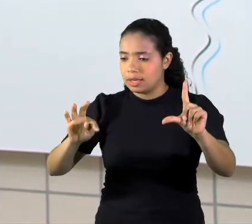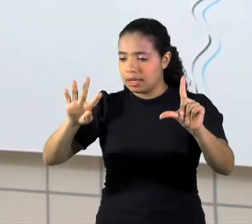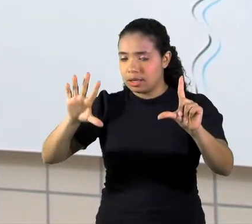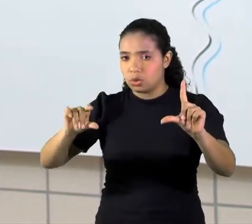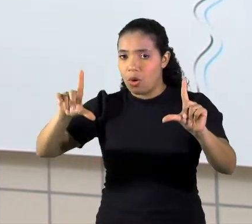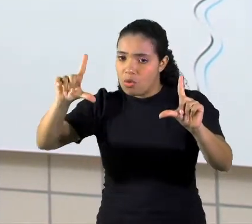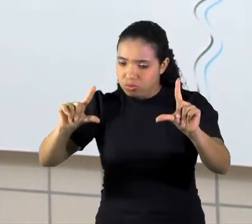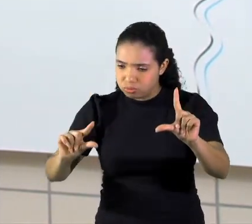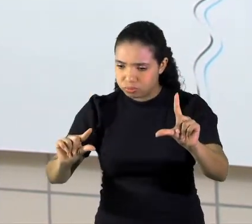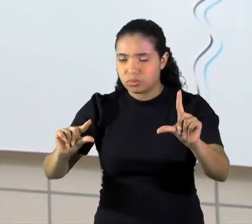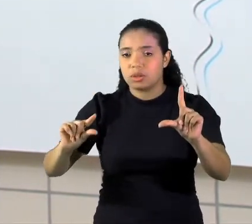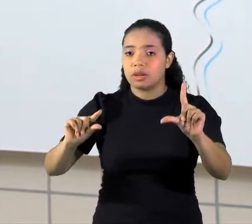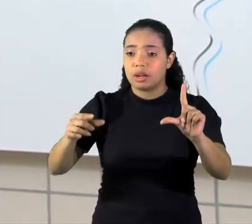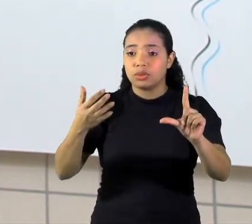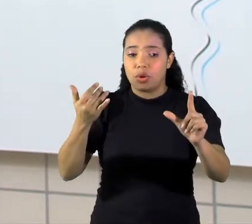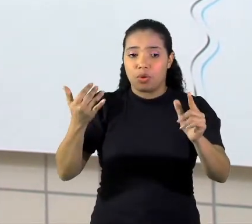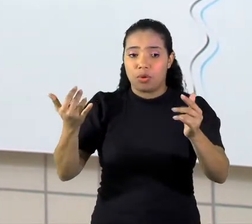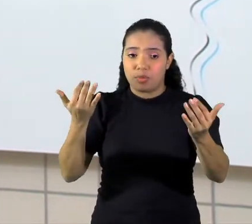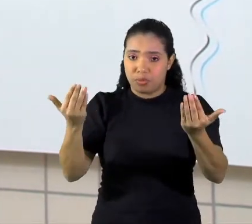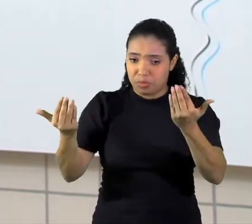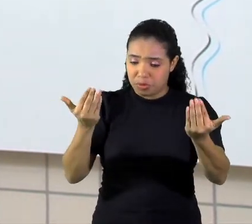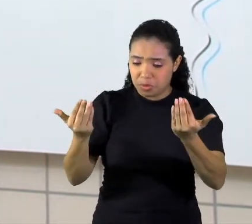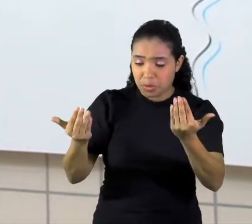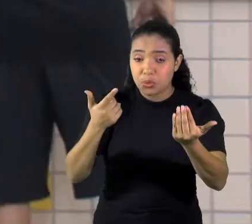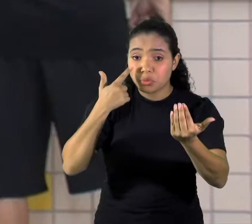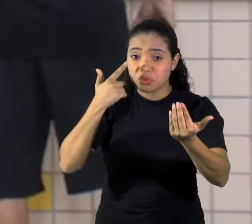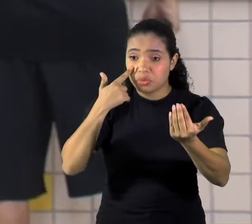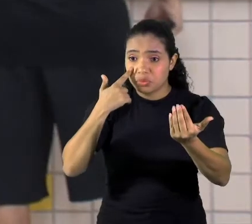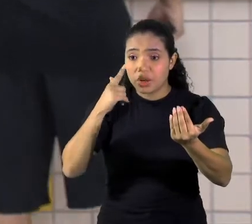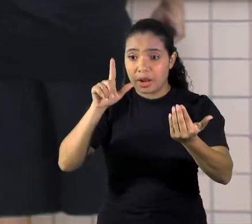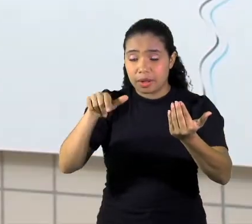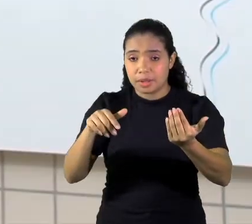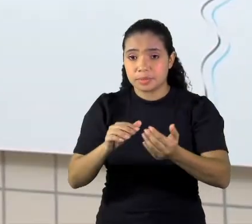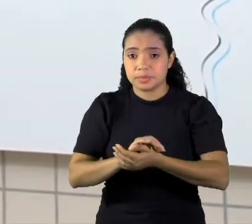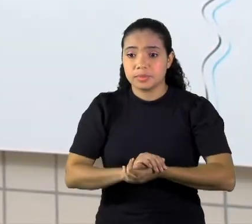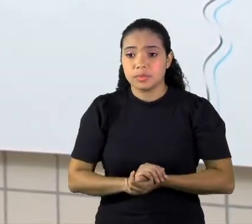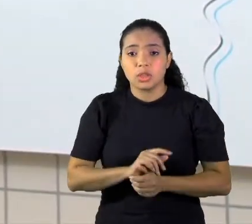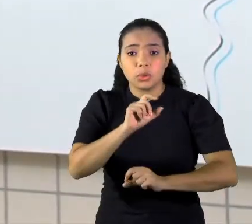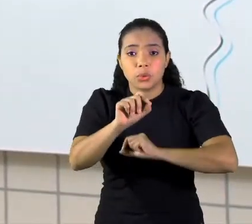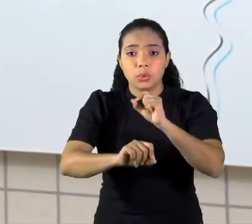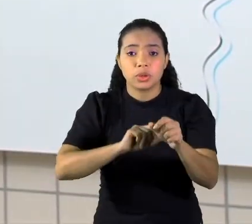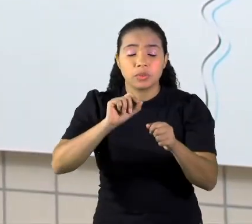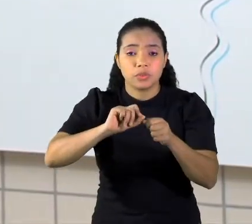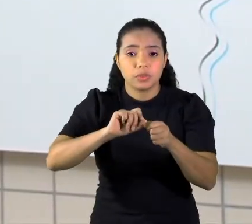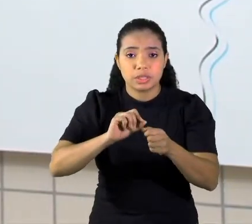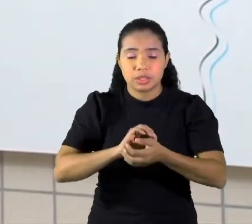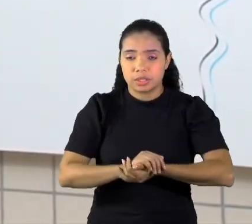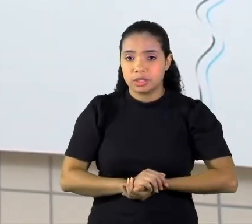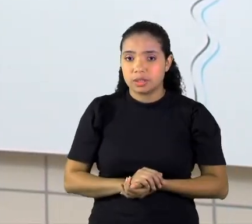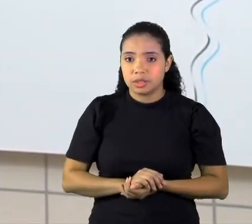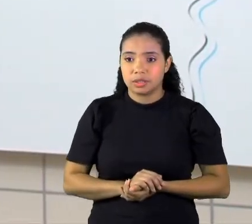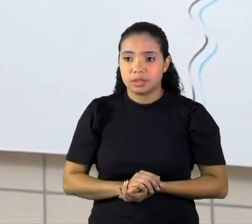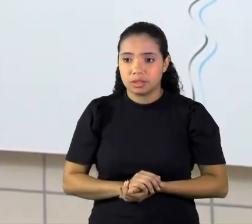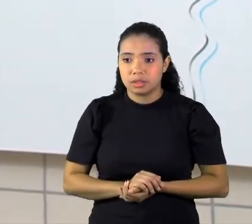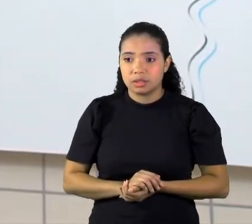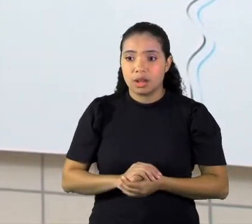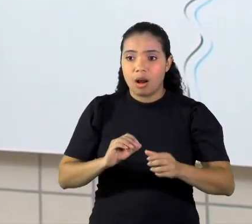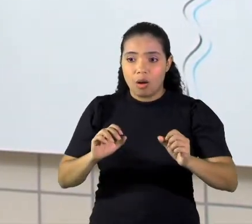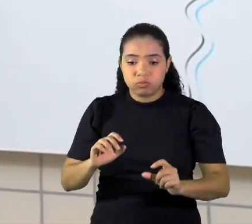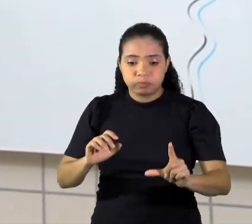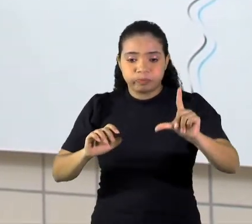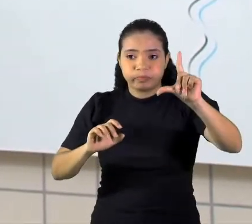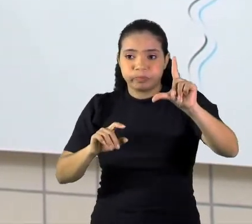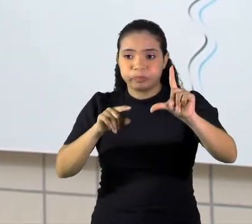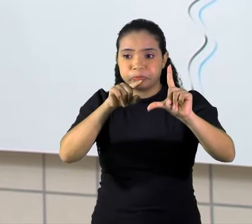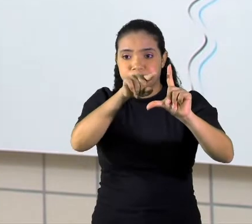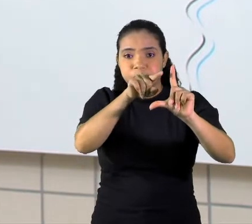proporção, como eu fiz aqui. Como eu fiz aqui a proporção, não é isso? Então o que eu vou fazer? O cateto maior está